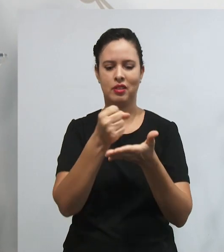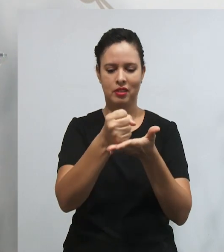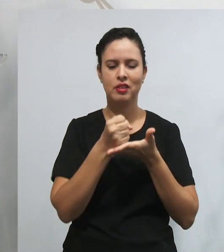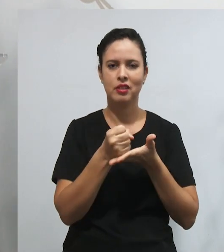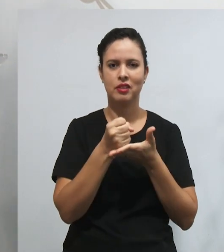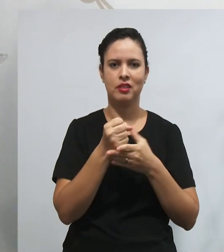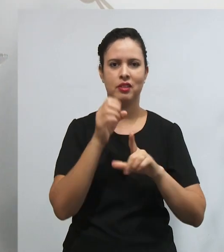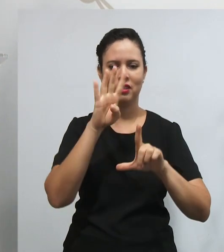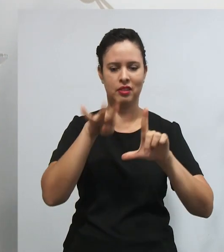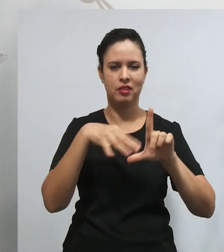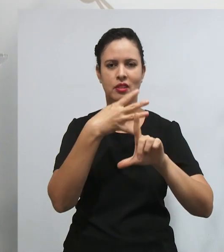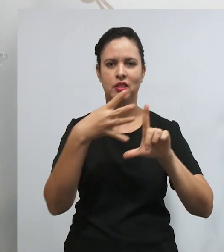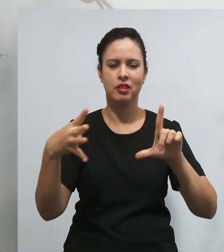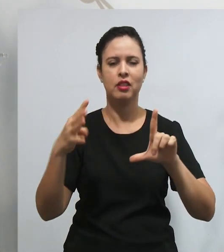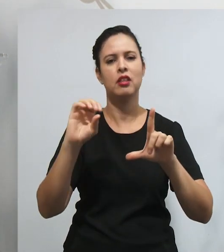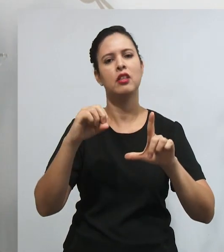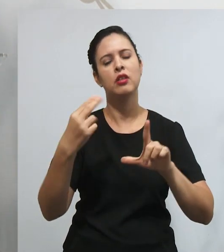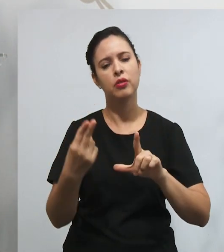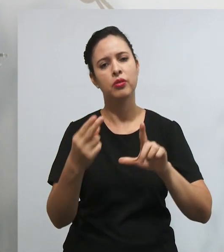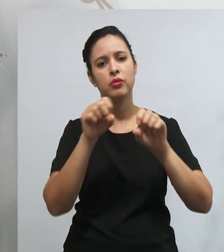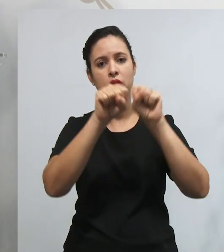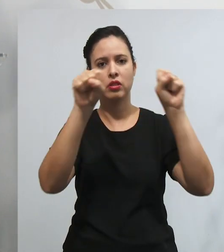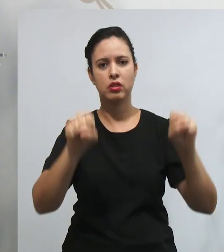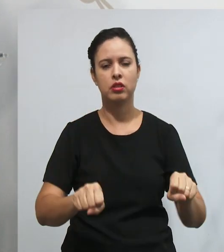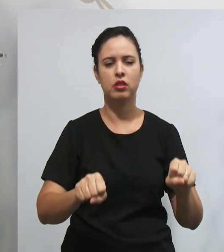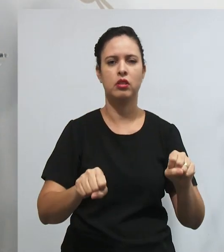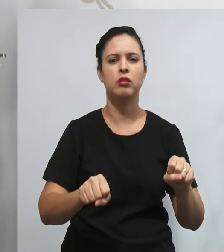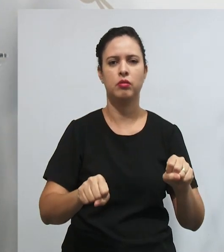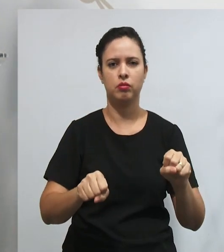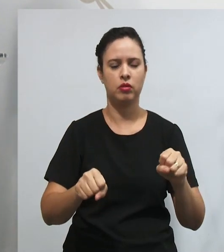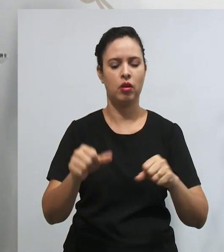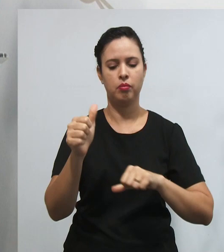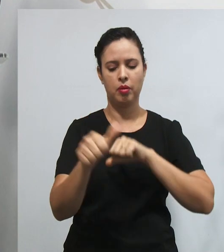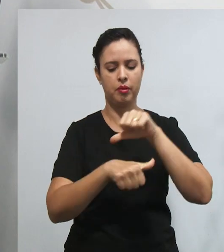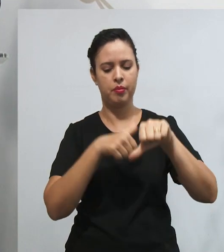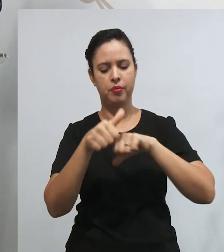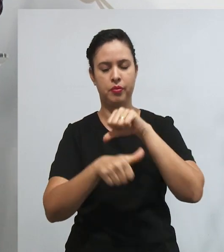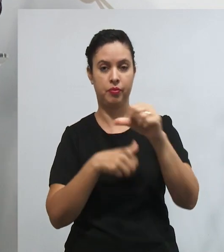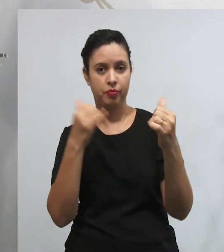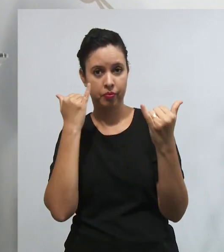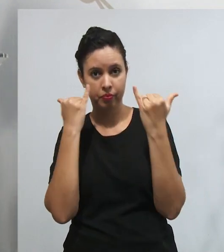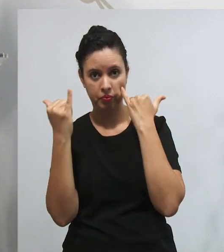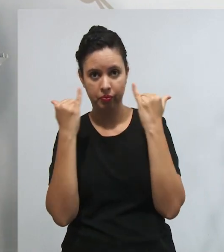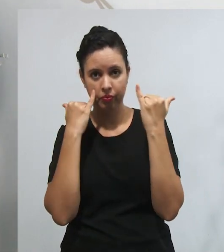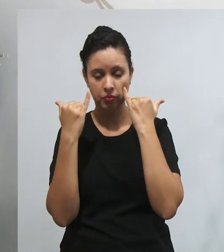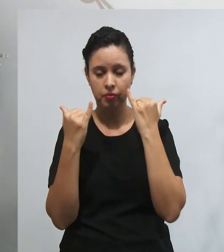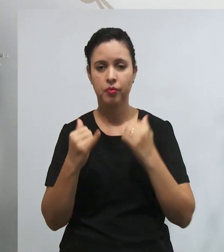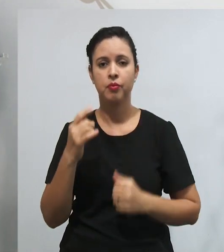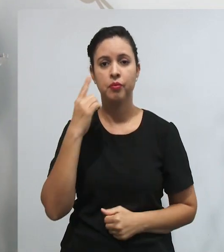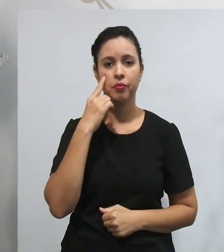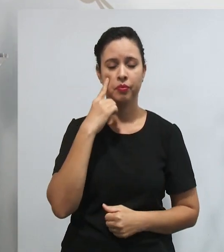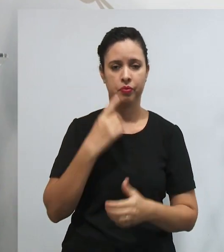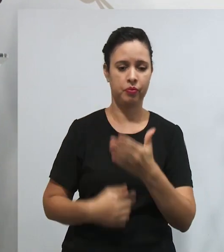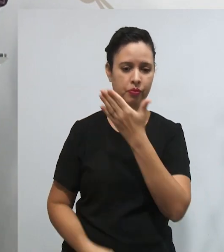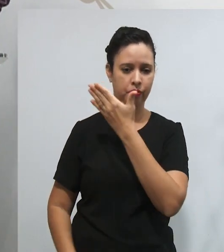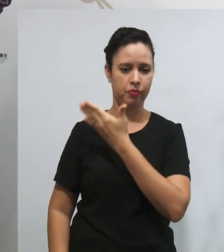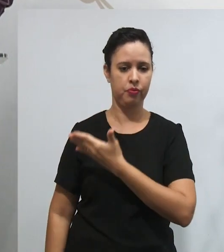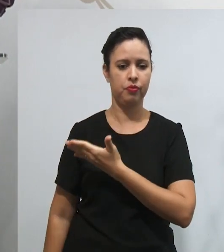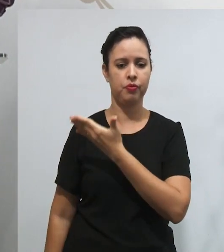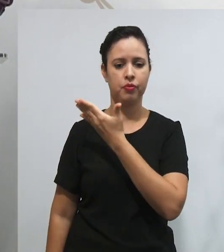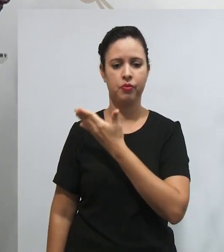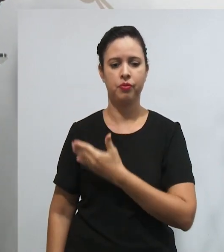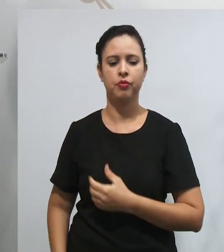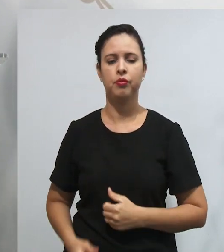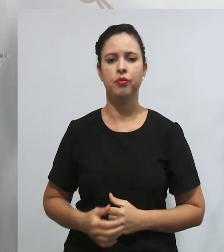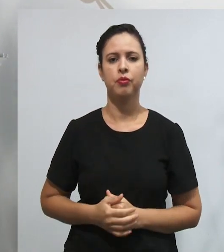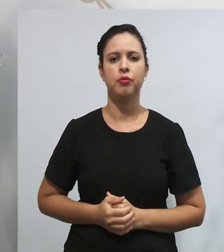sistema especialista esses sistemas que processam os dados e geram informações úteis. E acima, aqui voltando para a nossa pirâmide, a gente